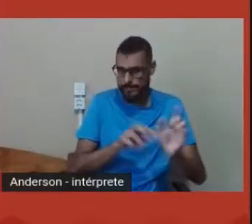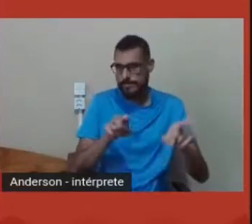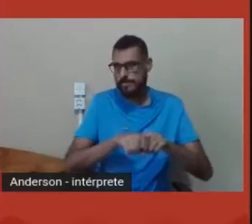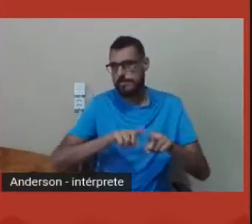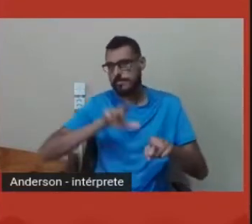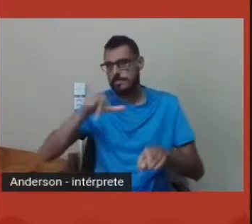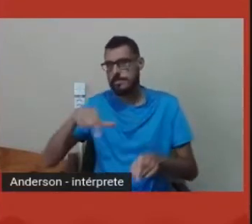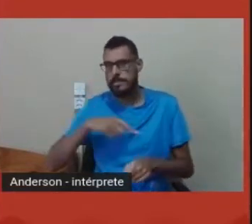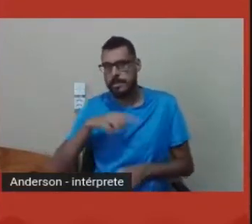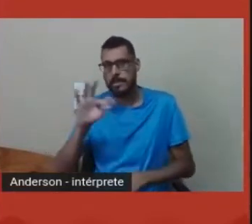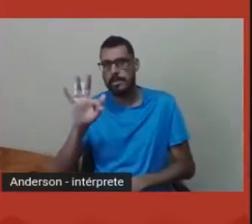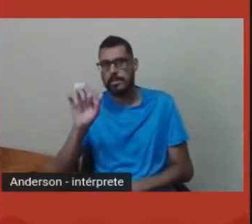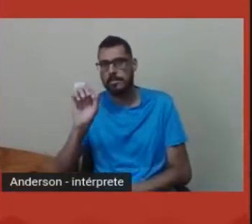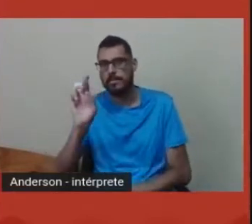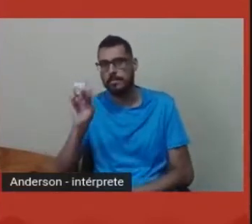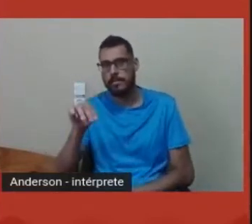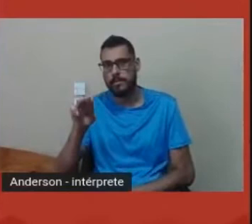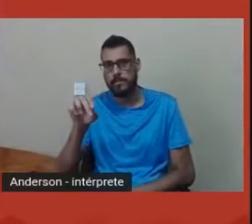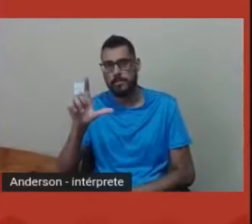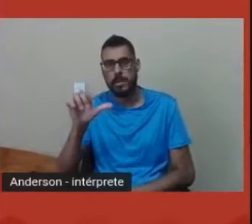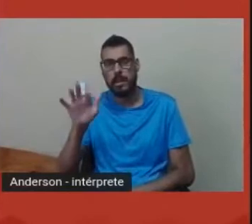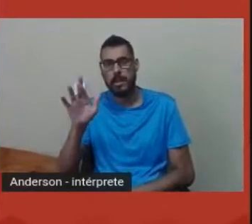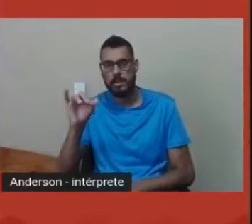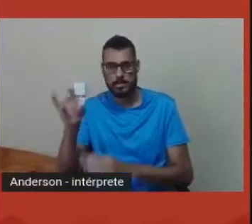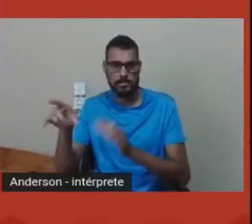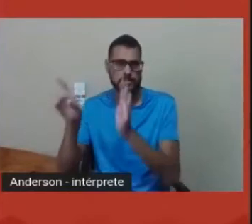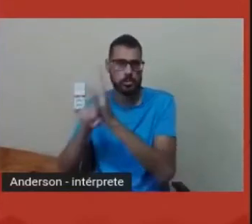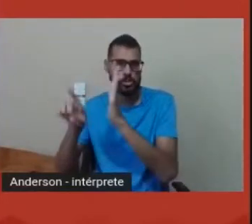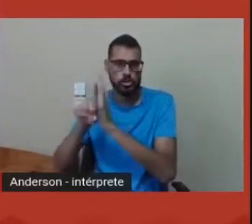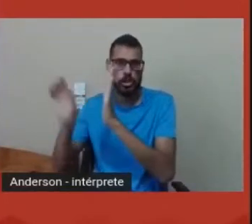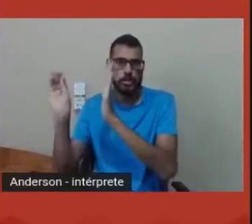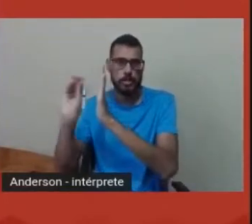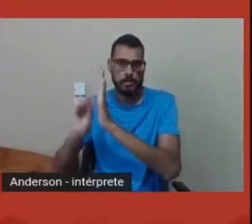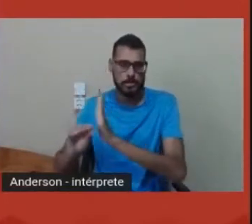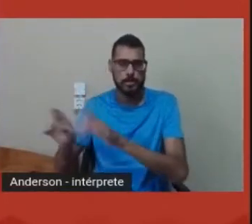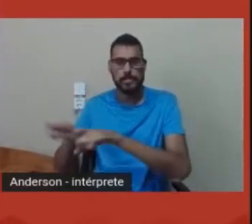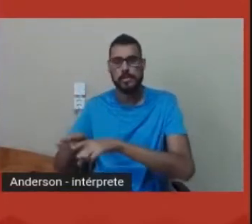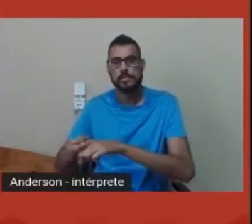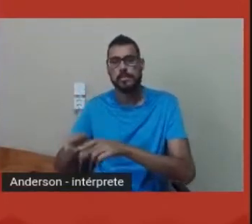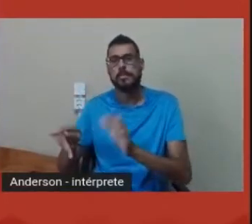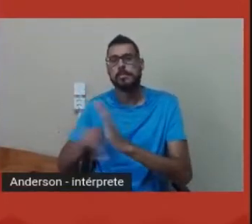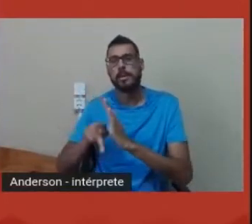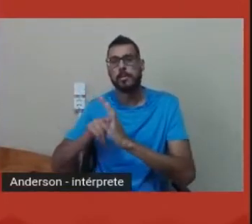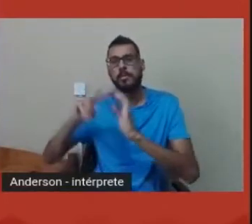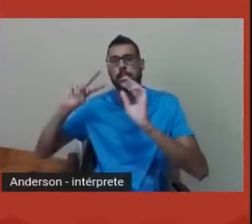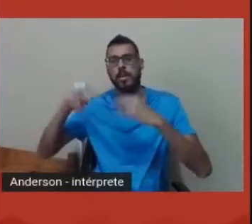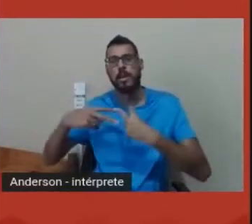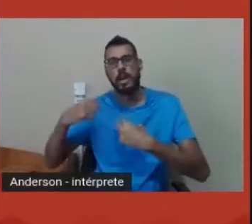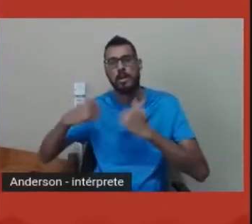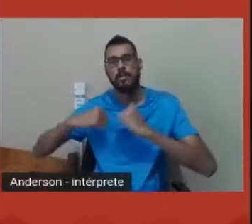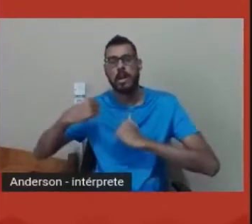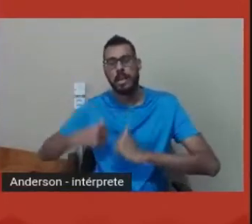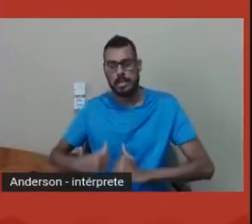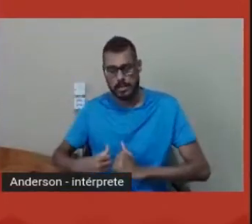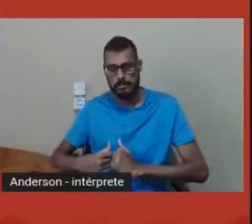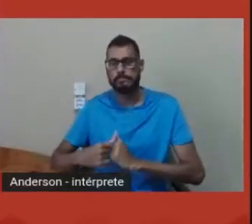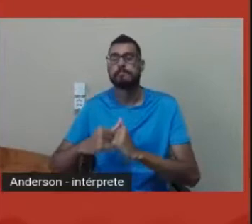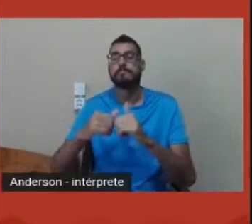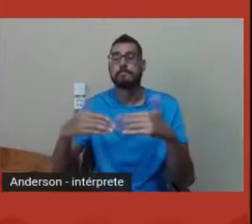vocês postarem os questionamentos todos e um formulário de autoavaliação. Então, vamos tentar